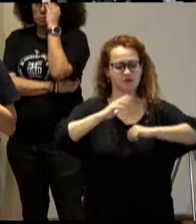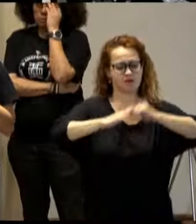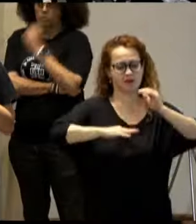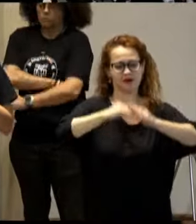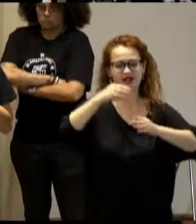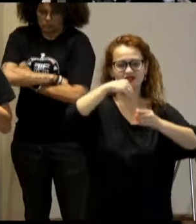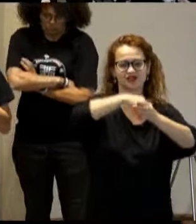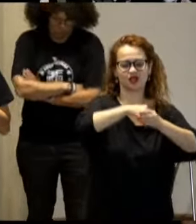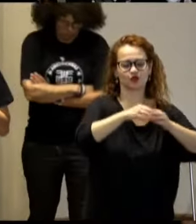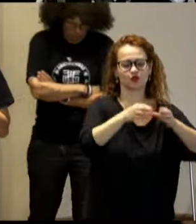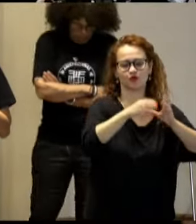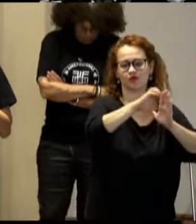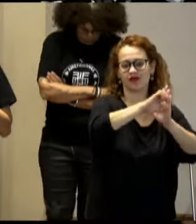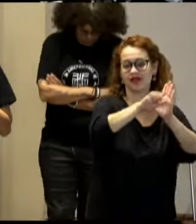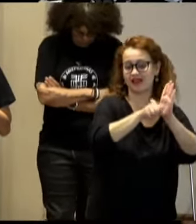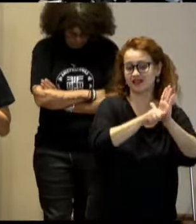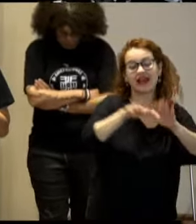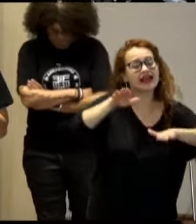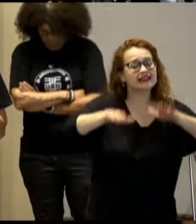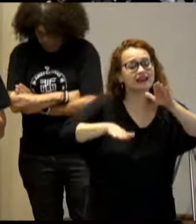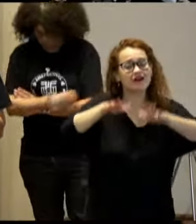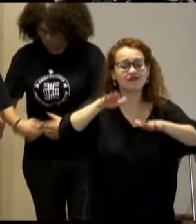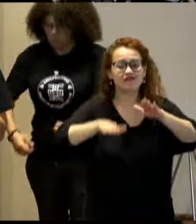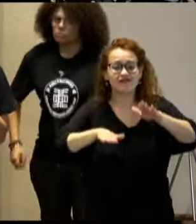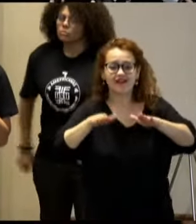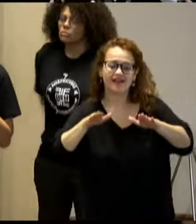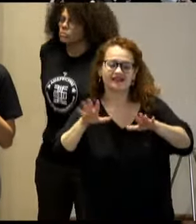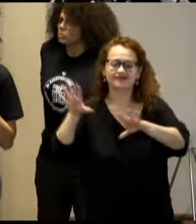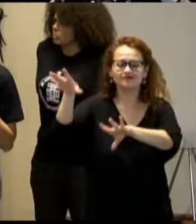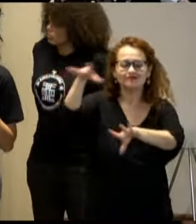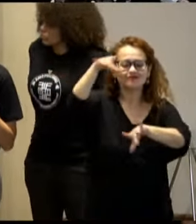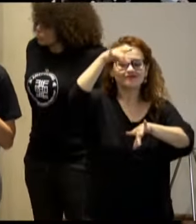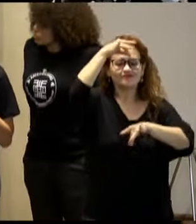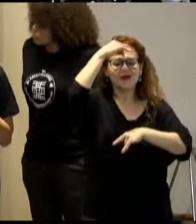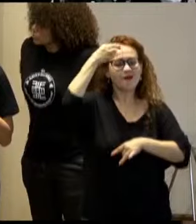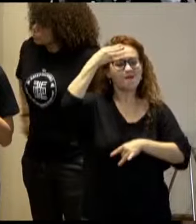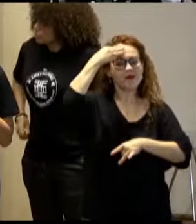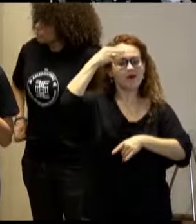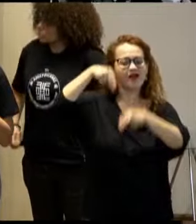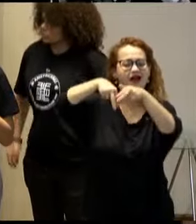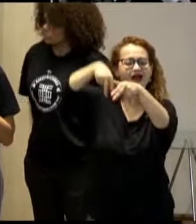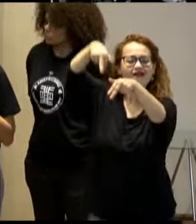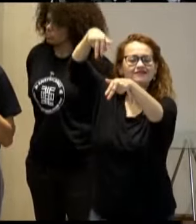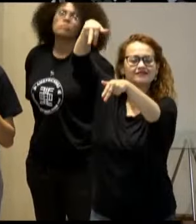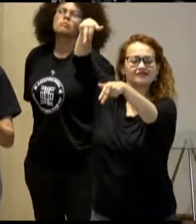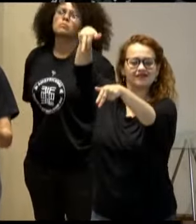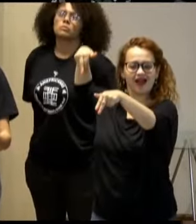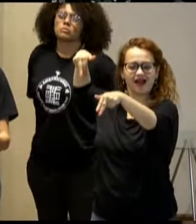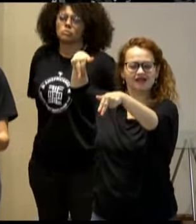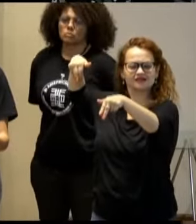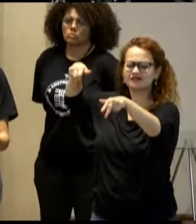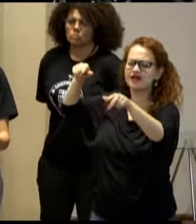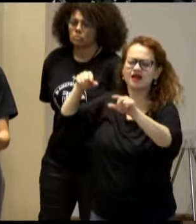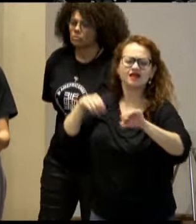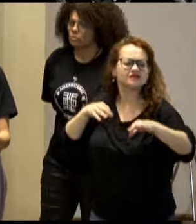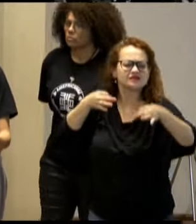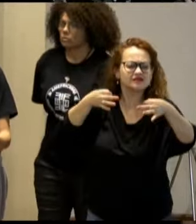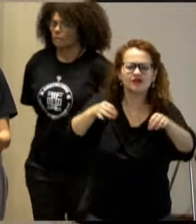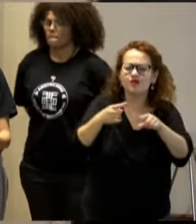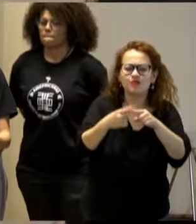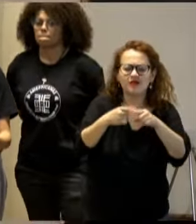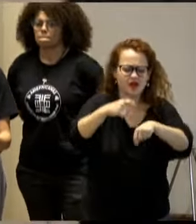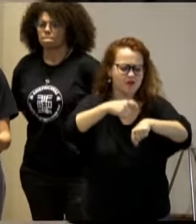EJA que talvez seja inspirada em memórias ancestrais. Digo sem certeza, porque quando